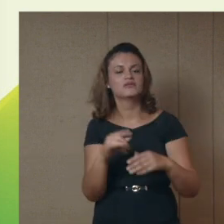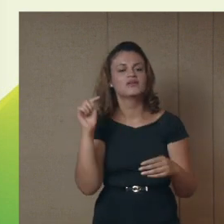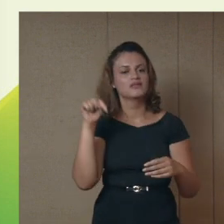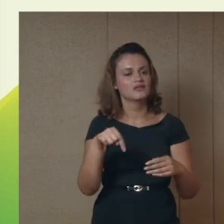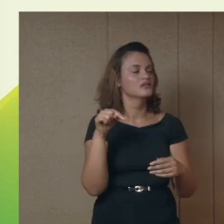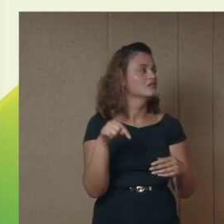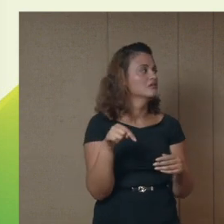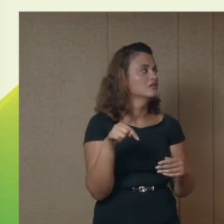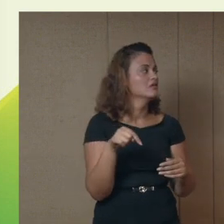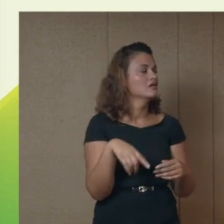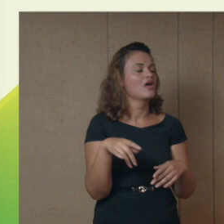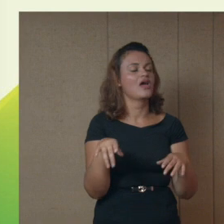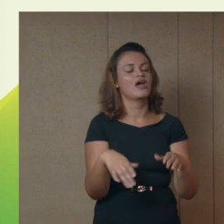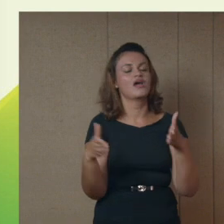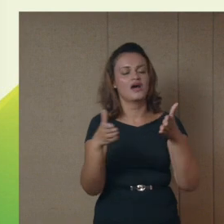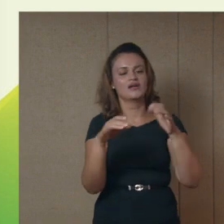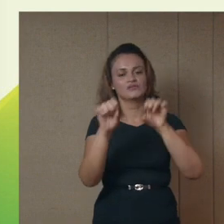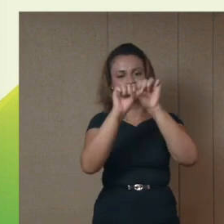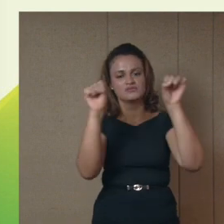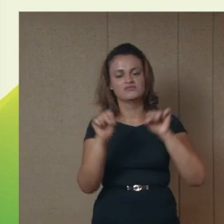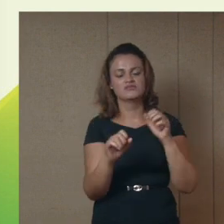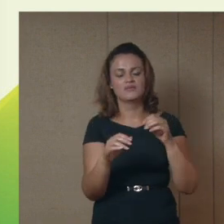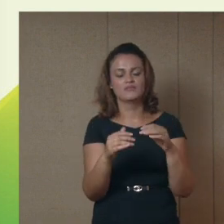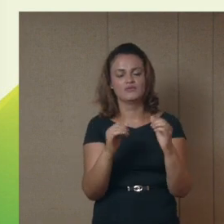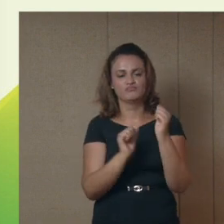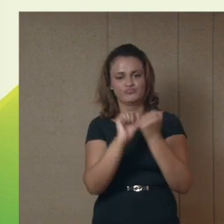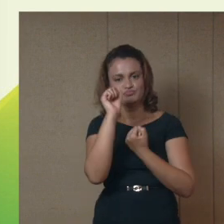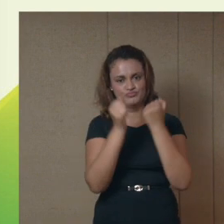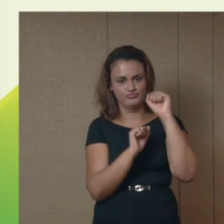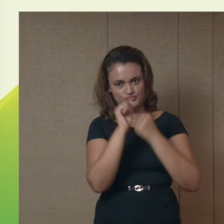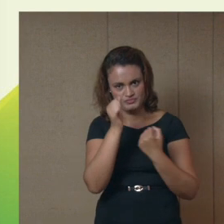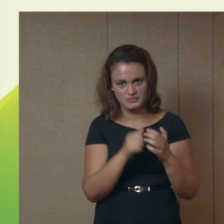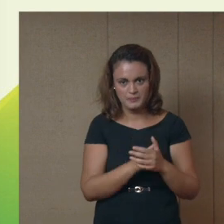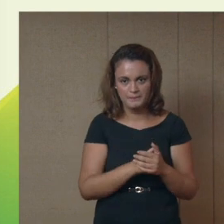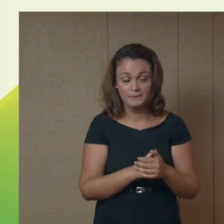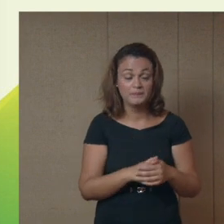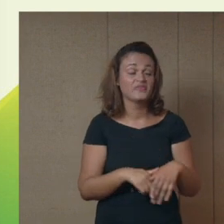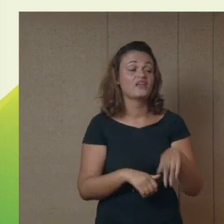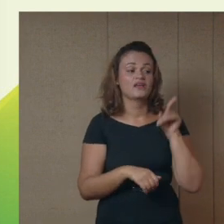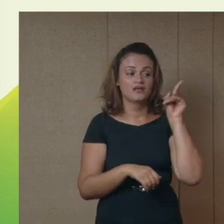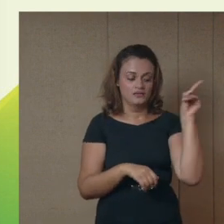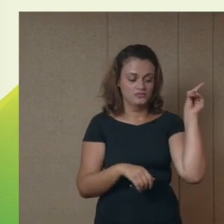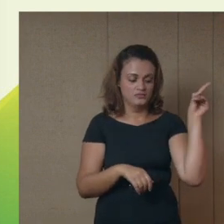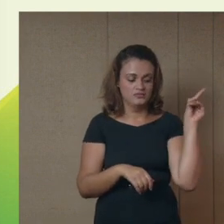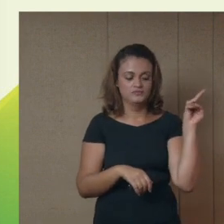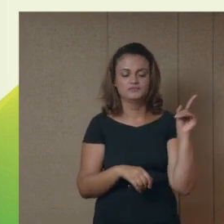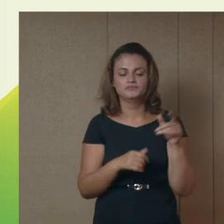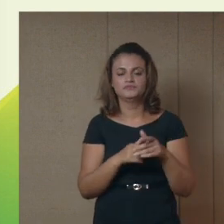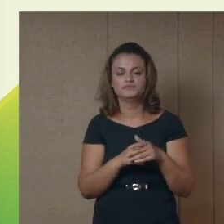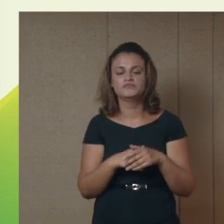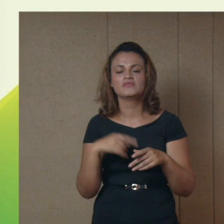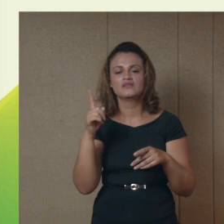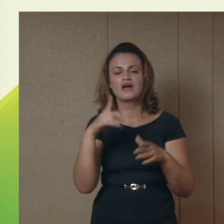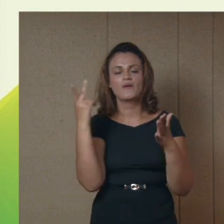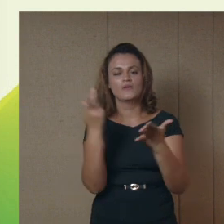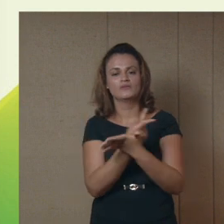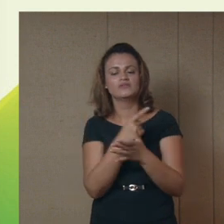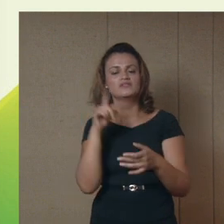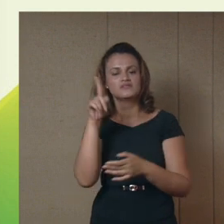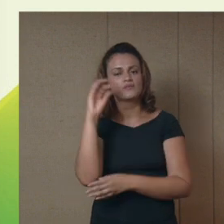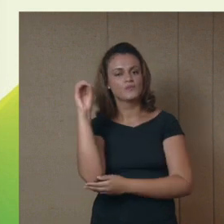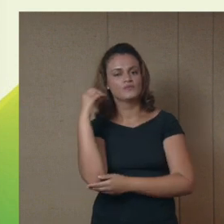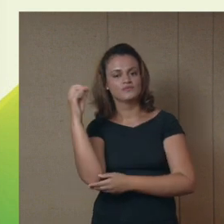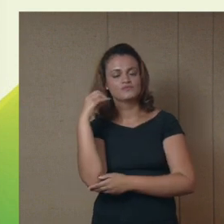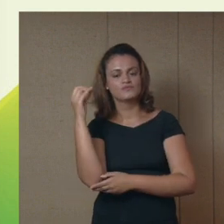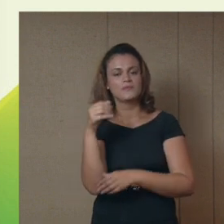esse que eu sou a área do sistema produtivo é esse daqui é uma atividade que acontece no